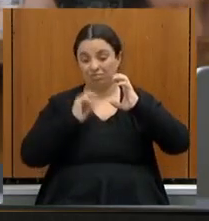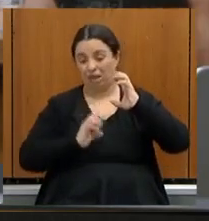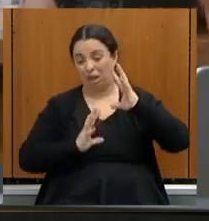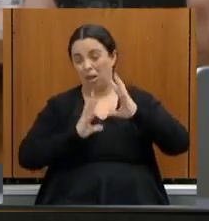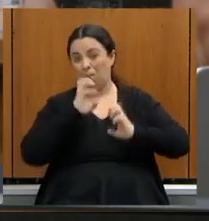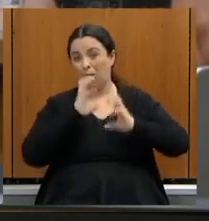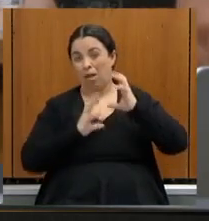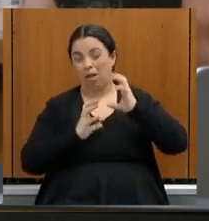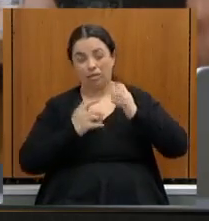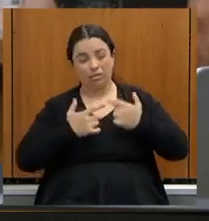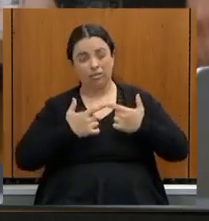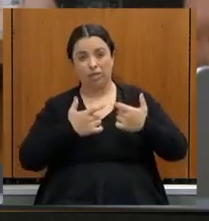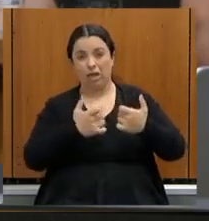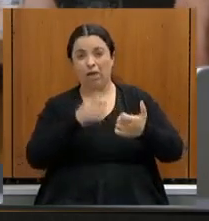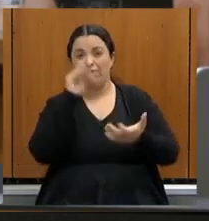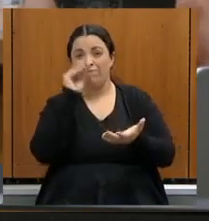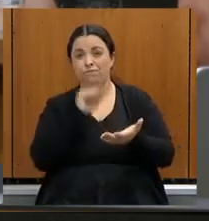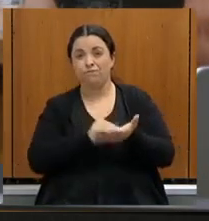descrenças